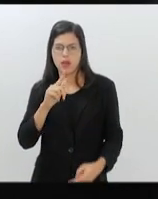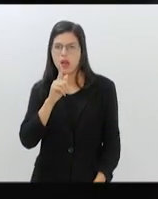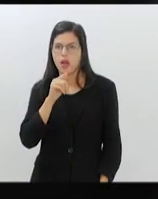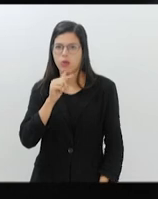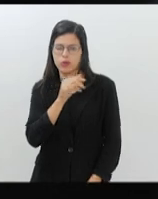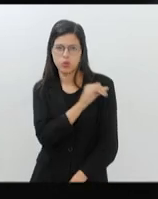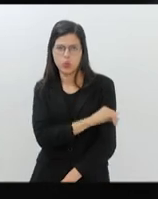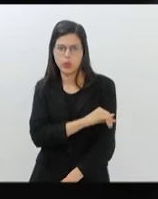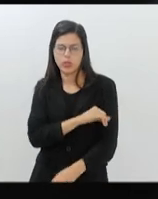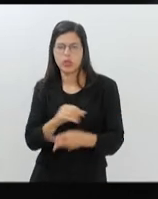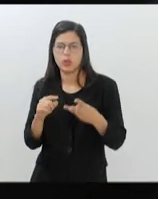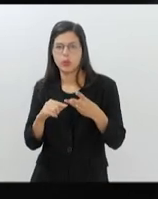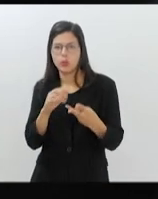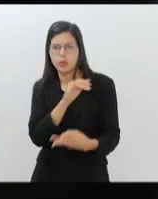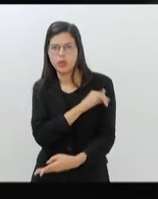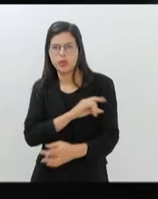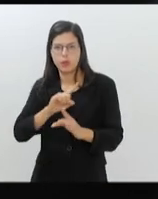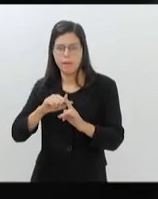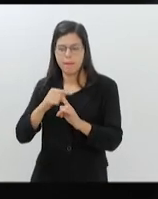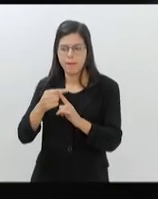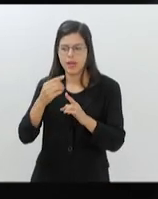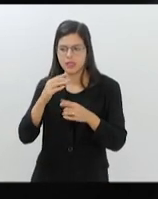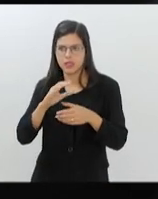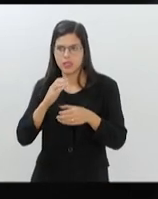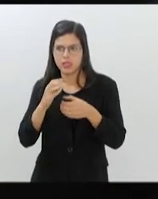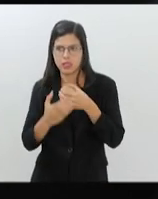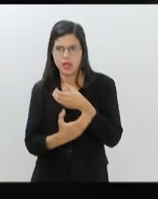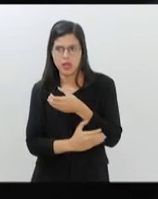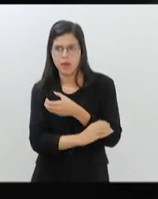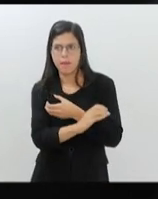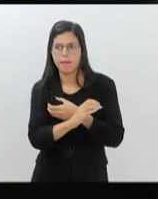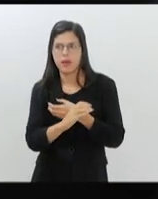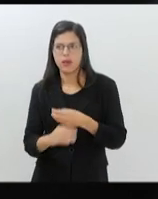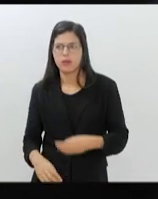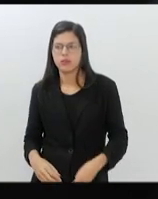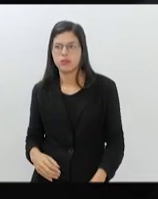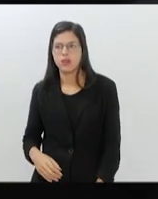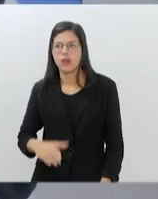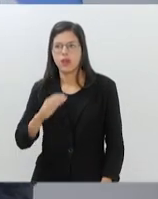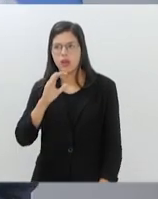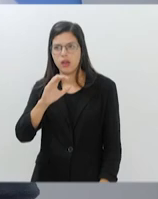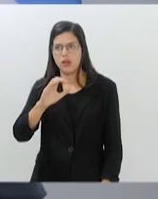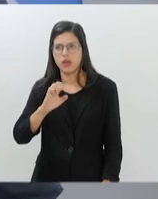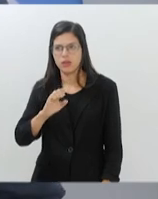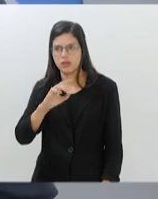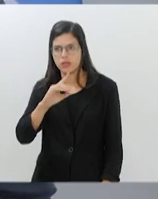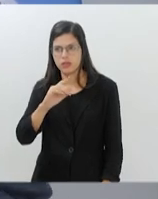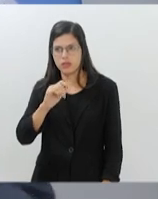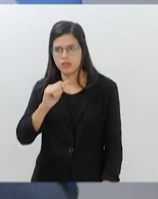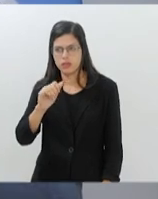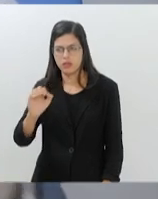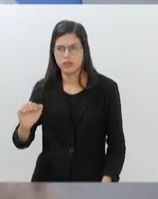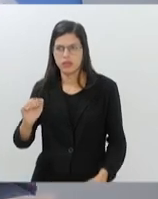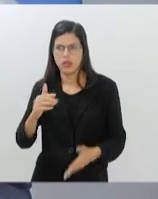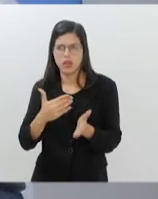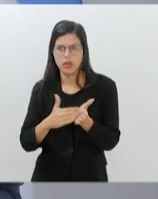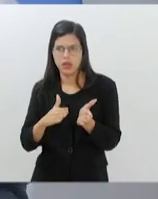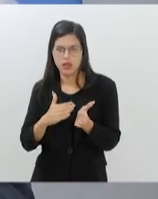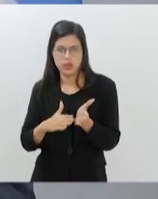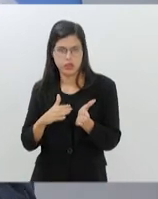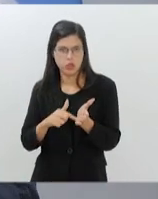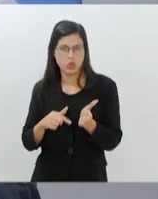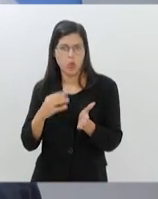mais saneamento olha o que a gente tá ouvindo você gastou 4 milhões para proporcionar uma